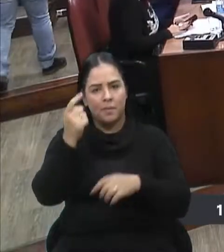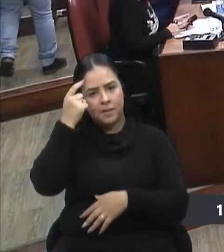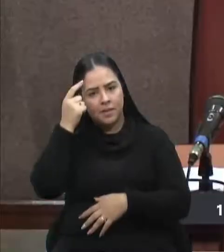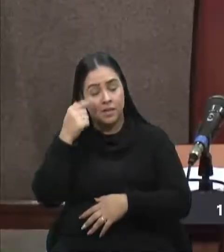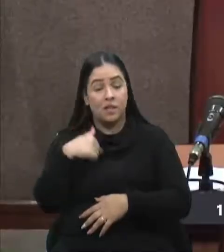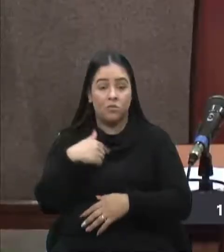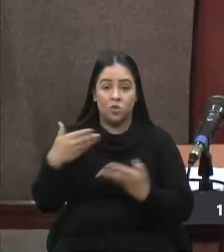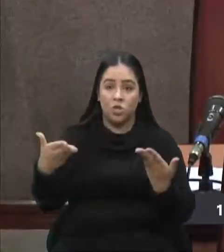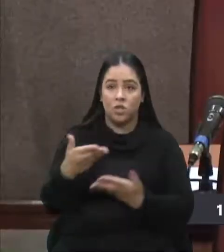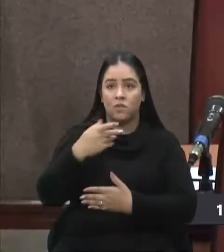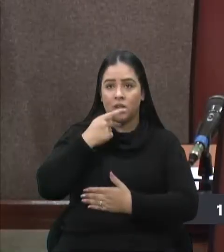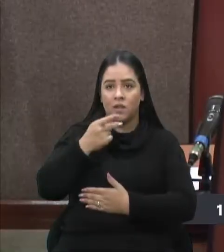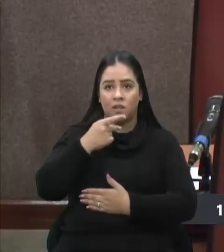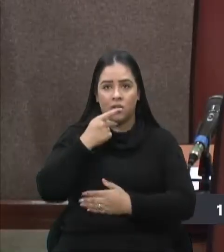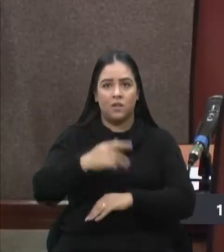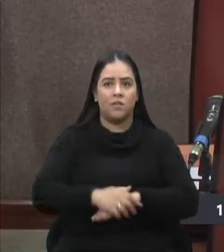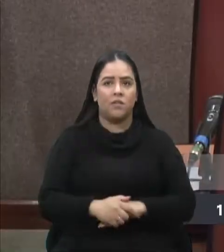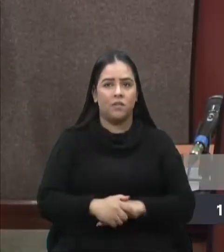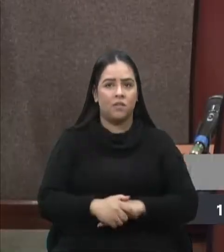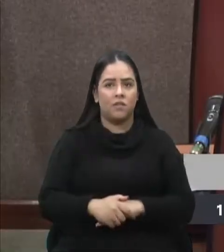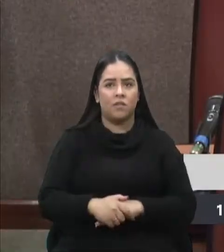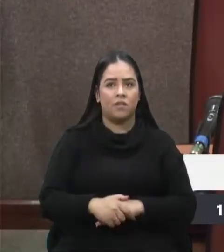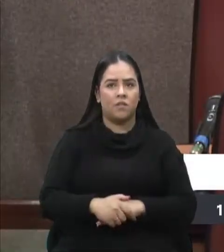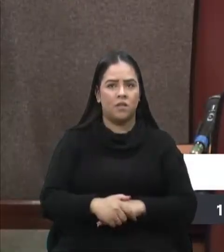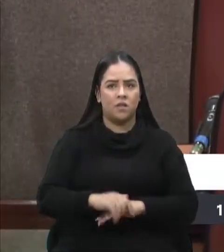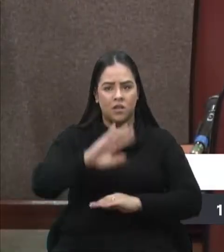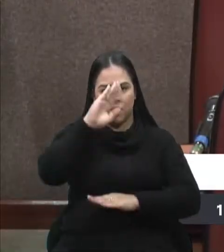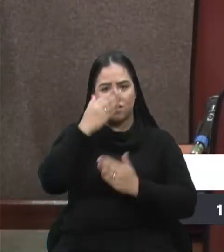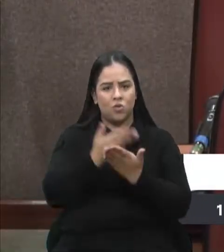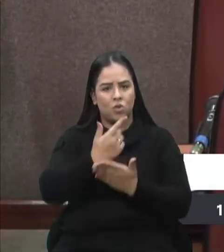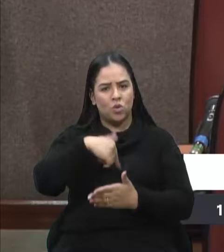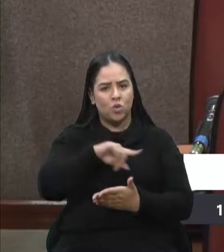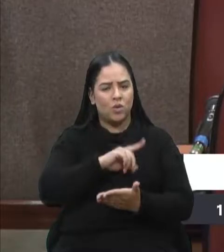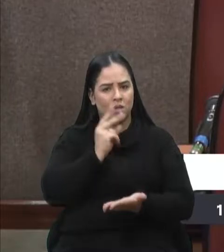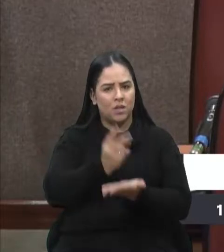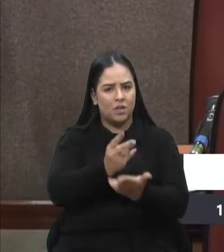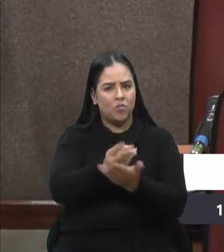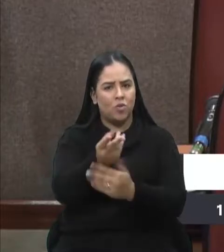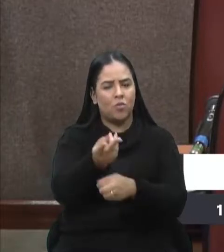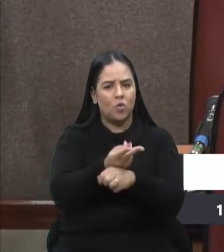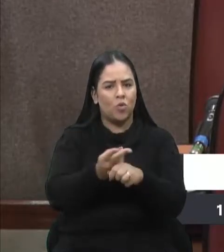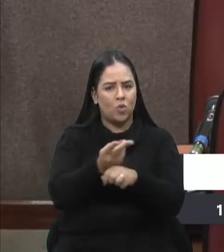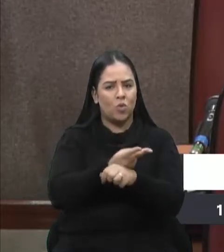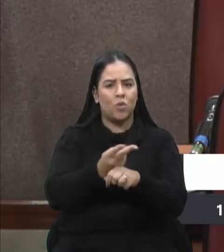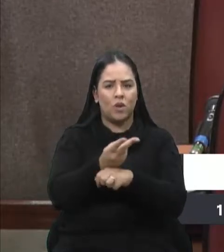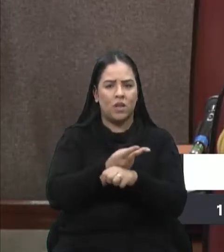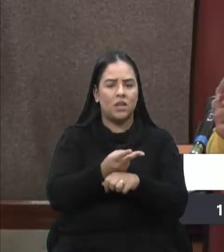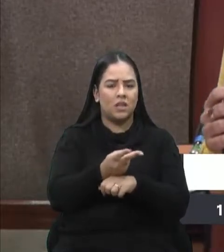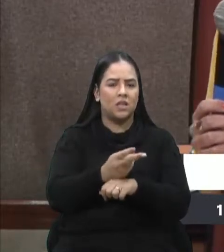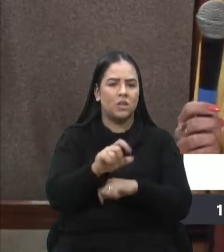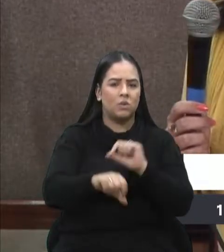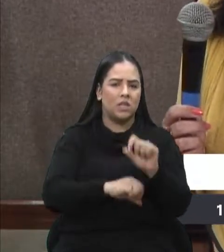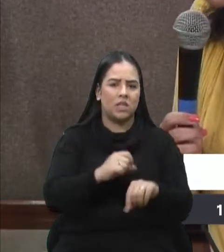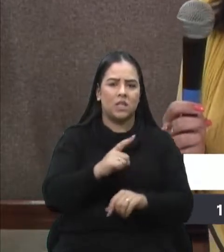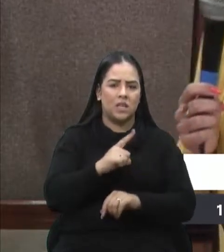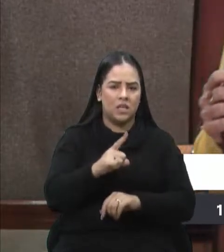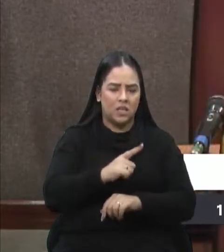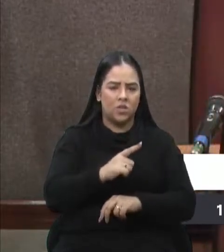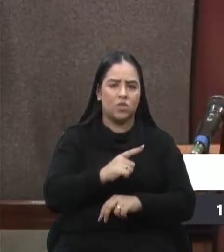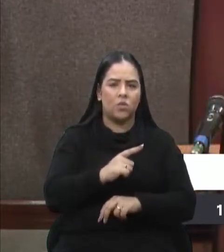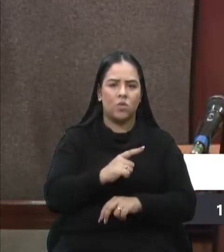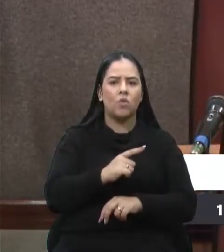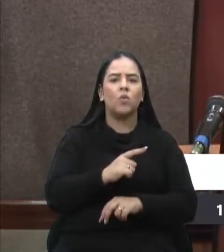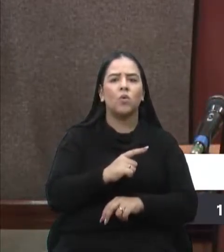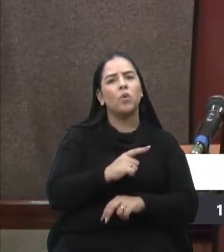que eu penso. Boa parte, vereador. Acho que a gente busca sempre, a gente fala tanto, né, da questão do poder público, de entrave,